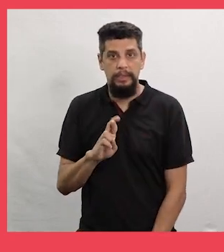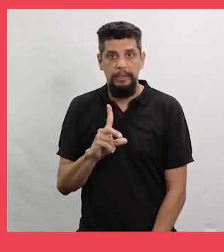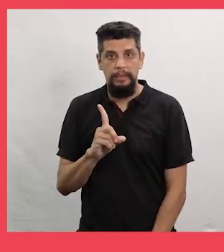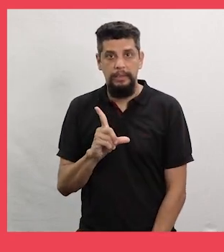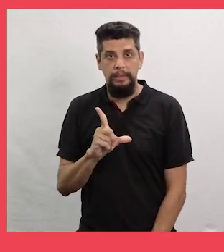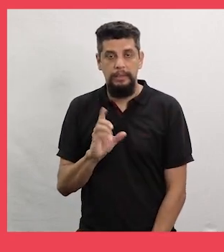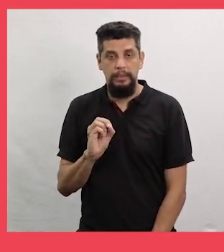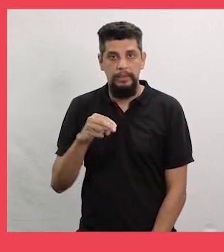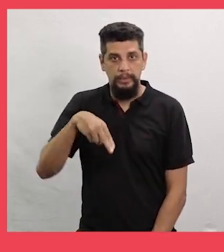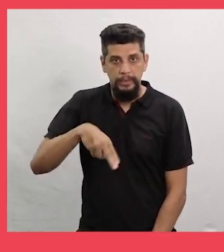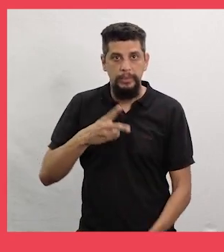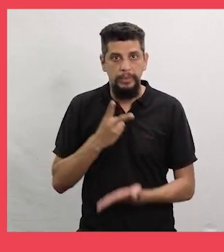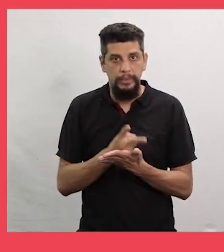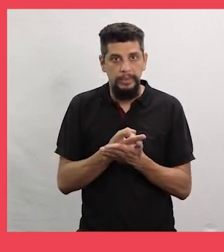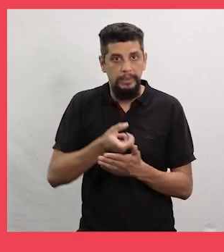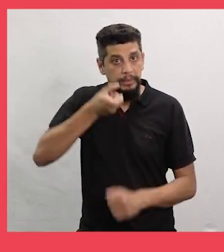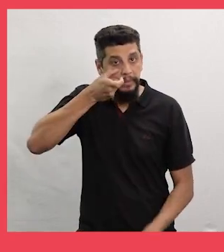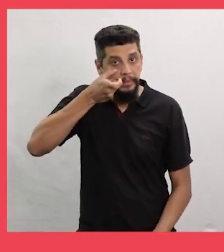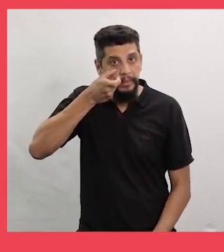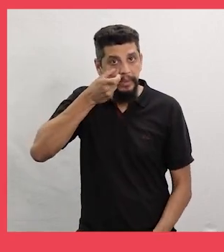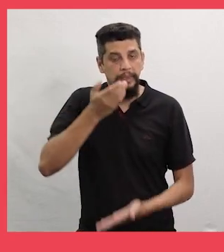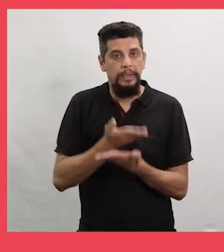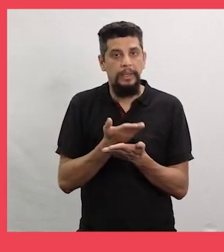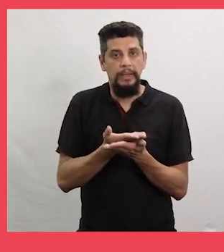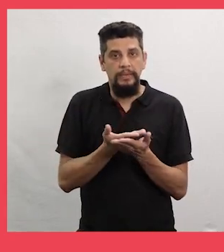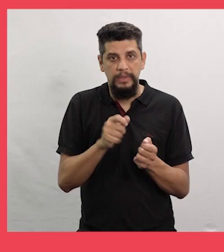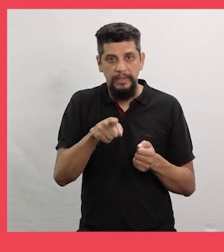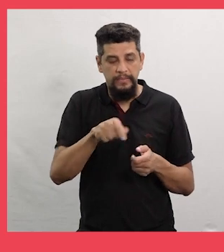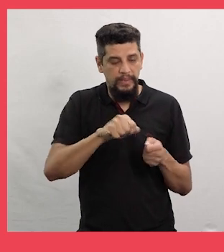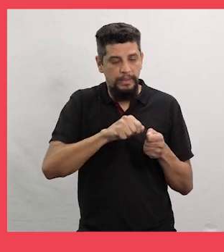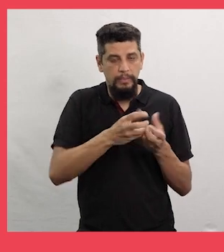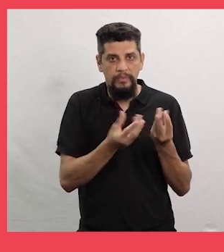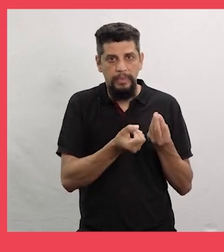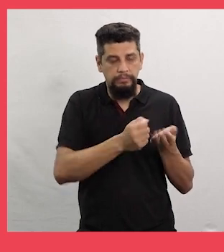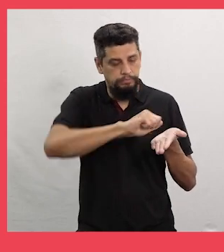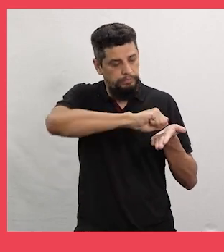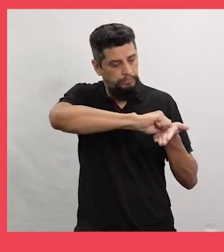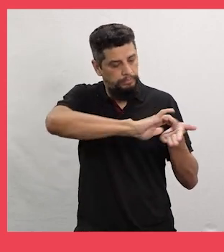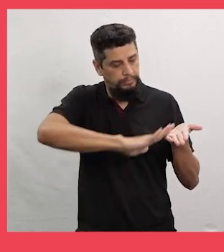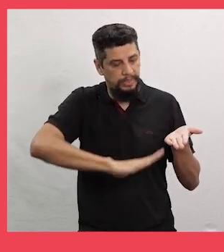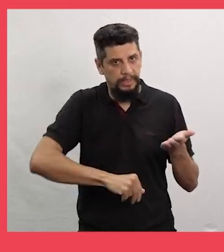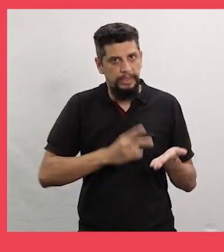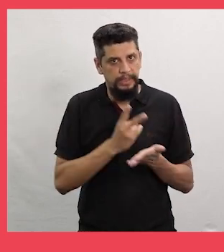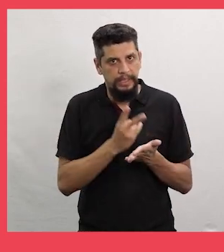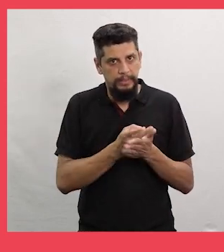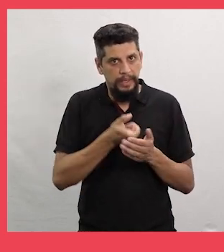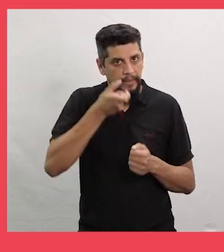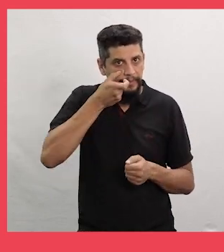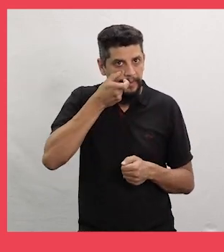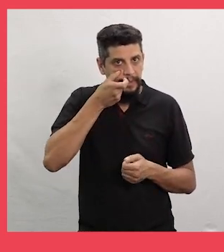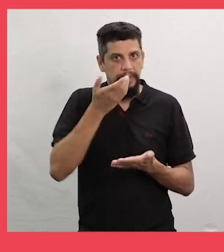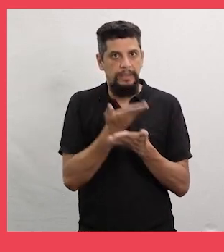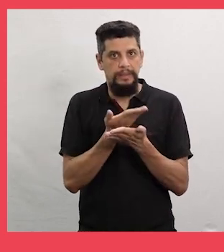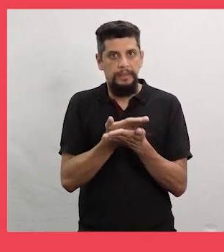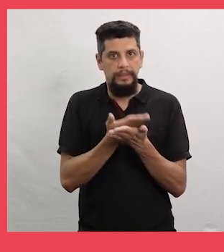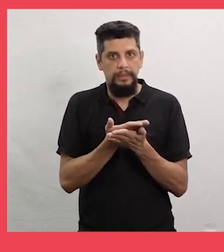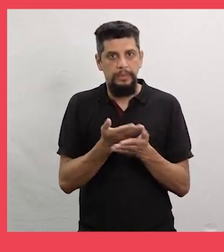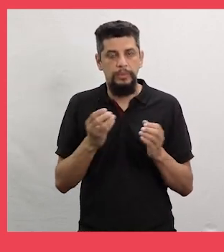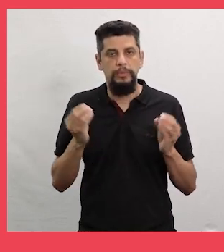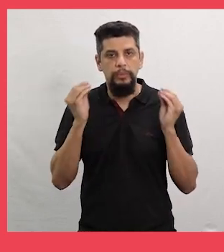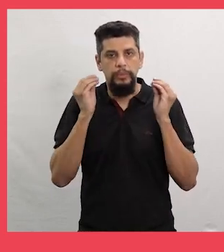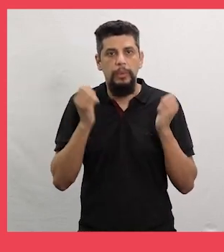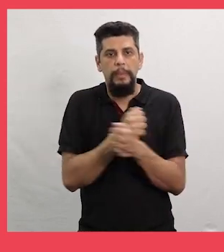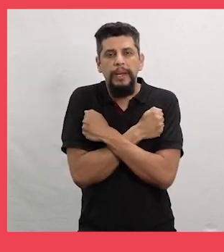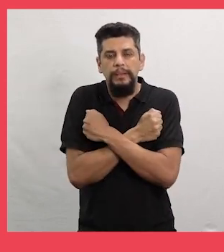as aulas eu sei que você faz todas atividades assim como muitos outros alunos que TM acompanhado as aulas da um